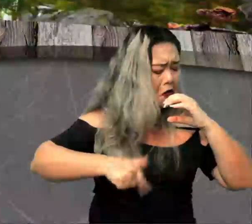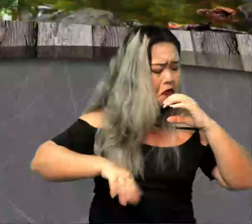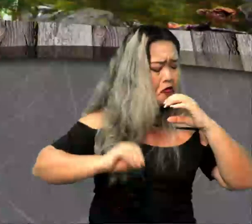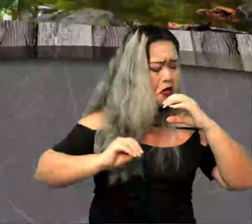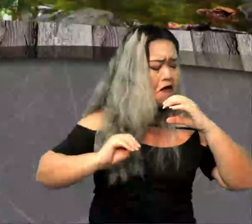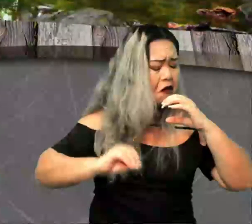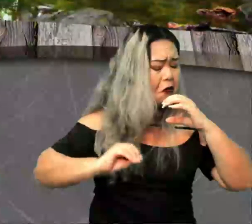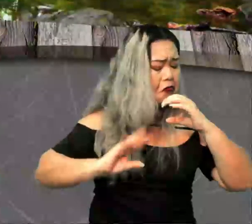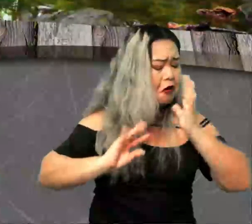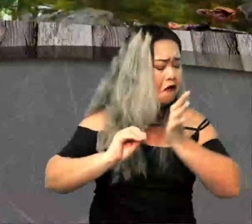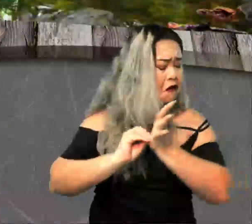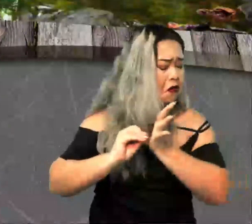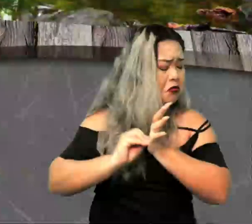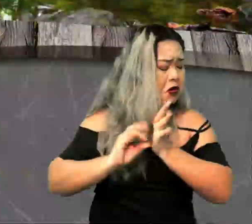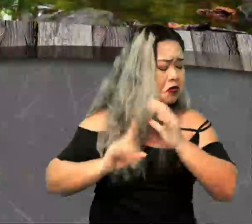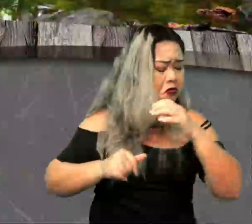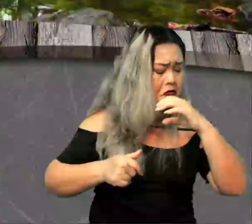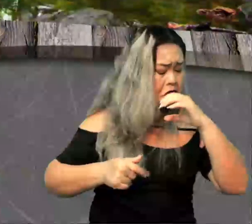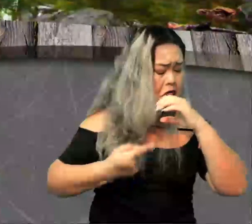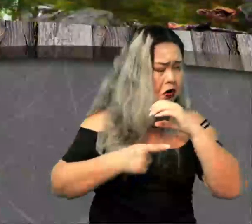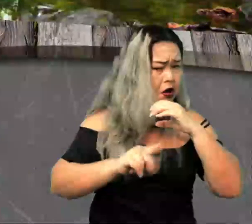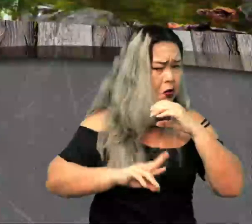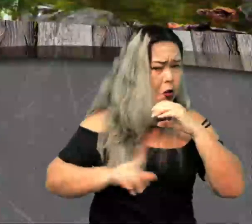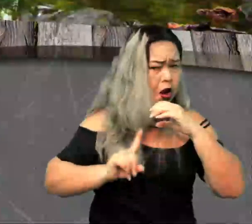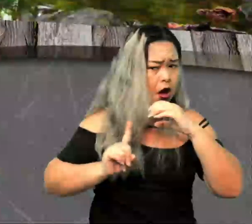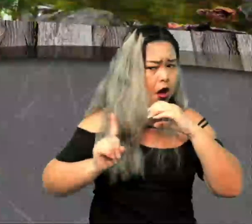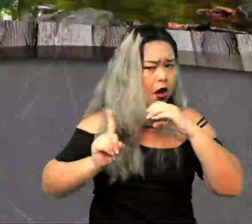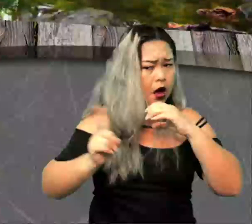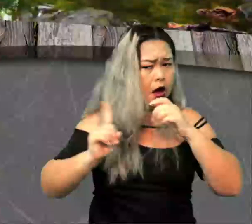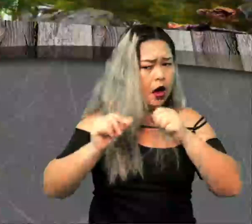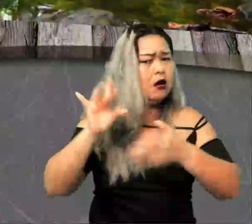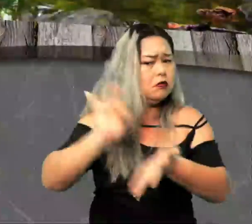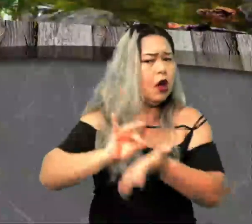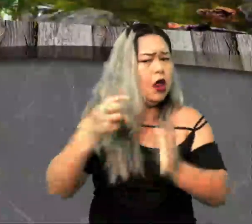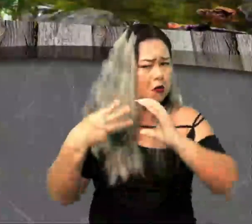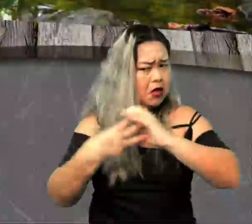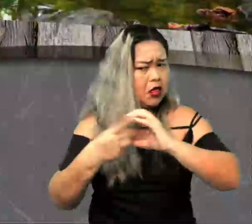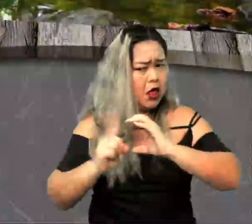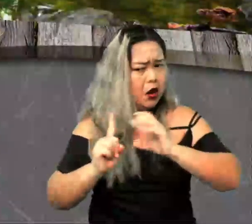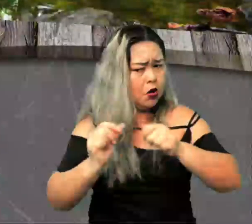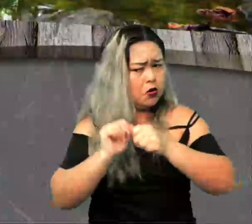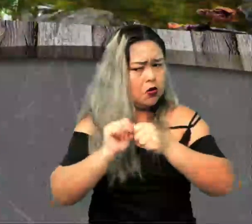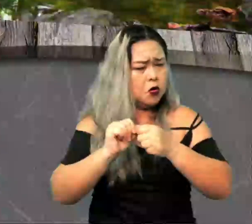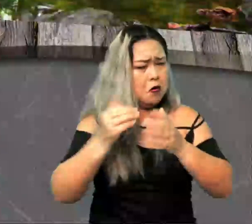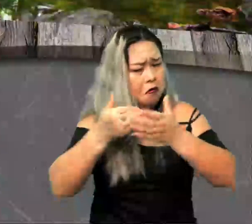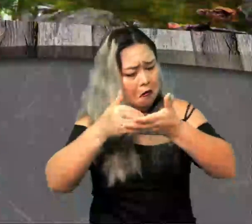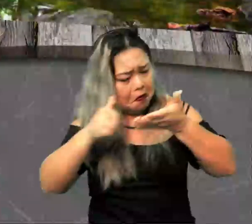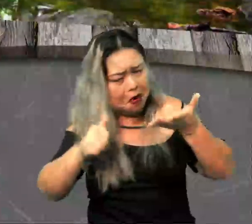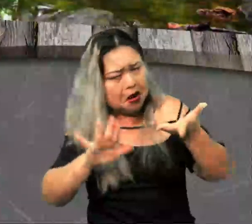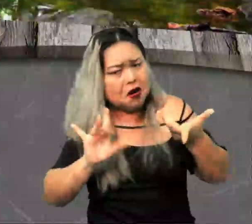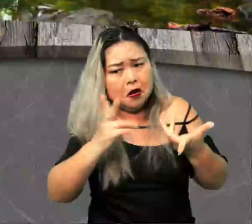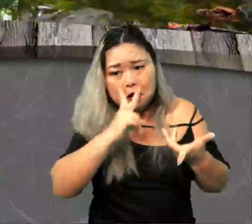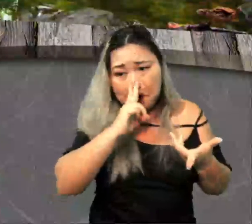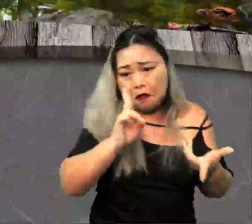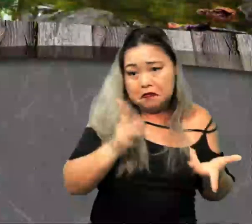estar faltando alguma coisa. Eu acho que, não sei se trata de fato de uma célula ou de uma parte de algum